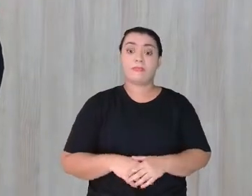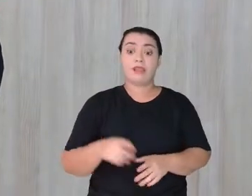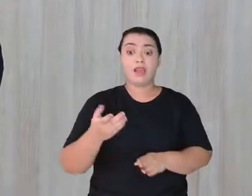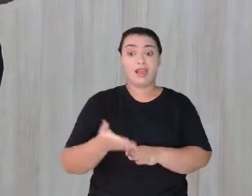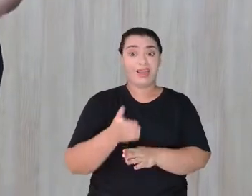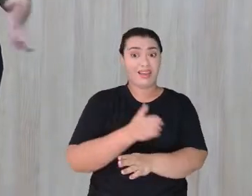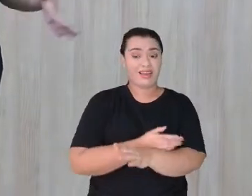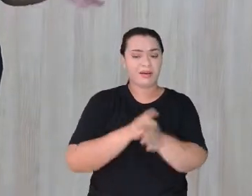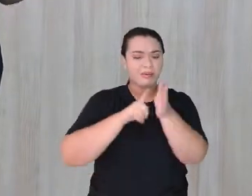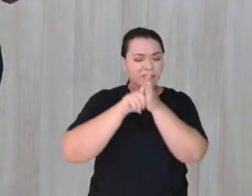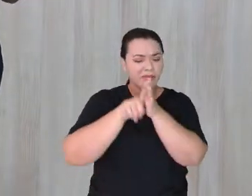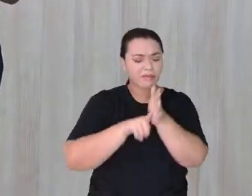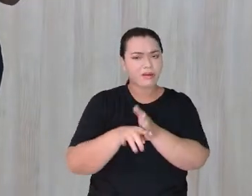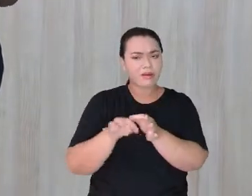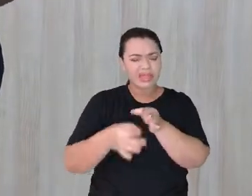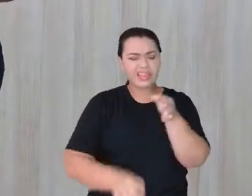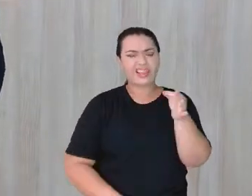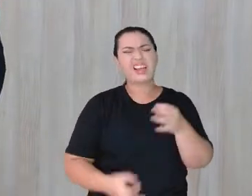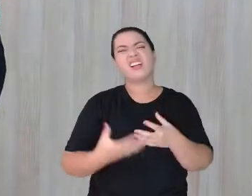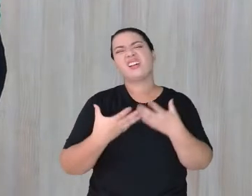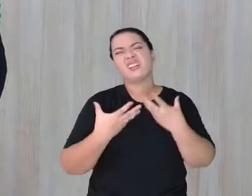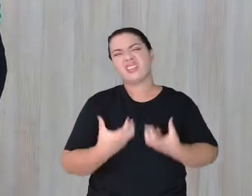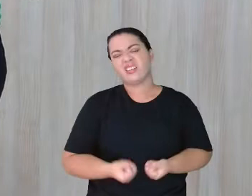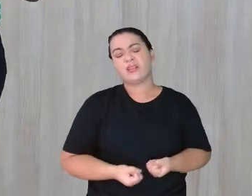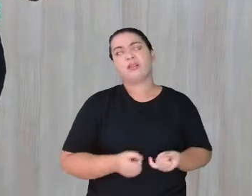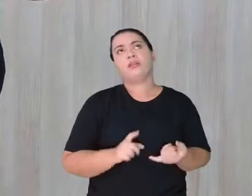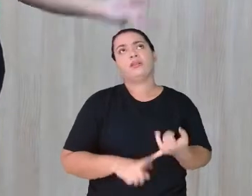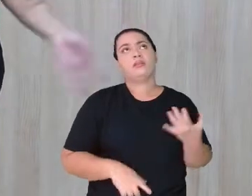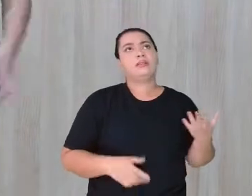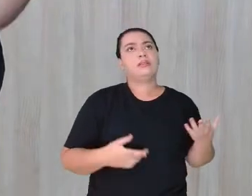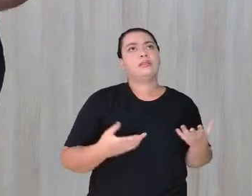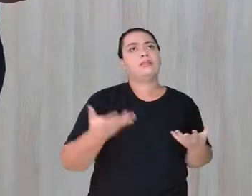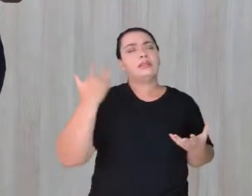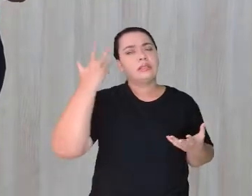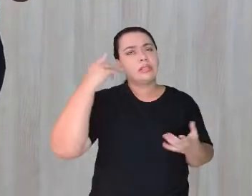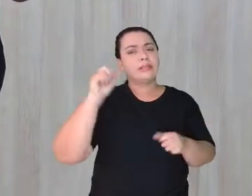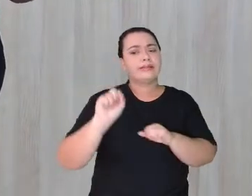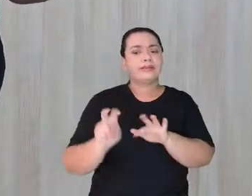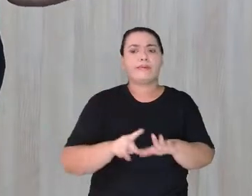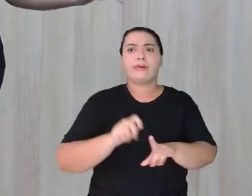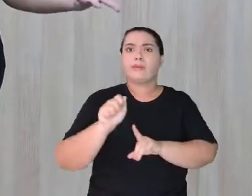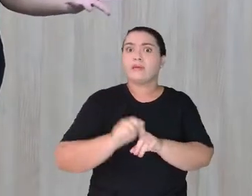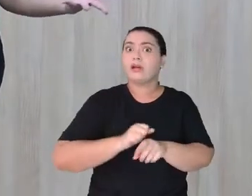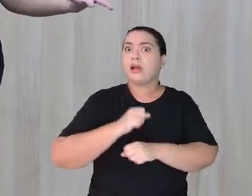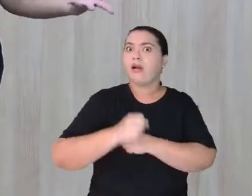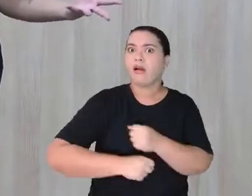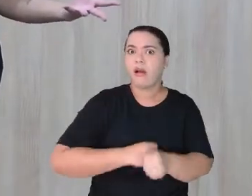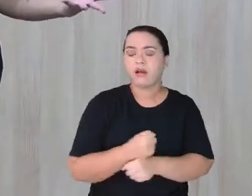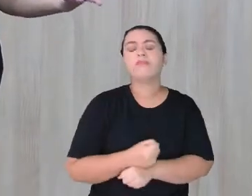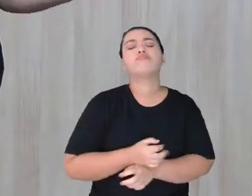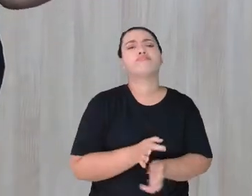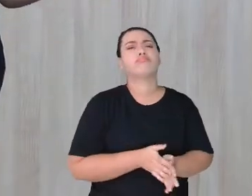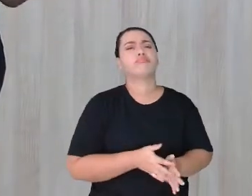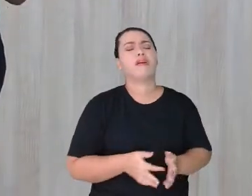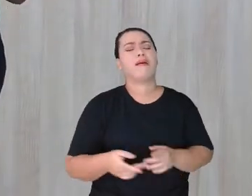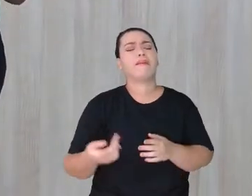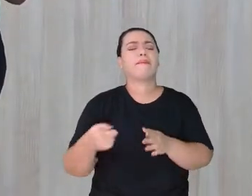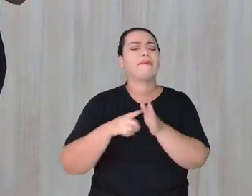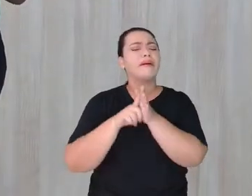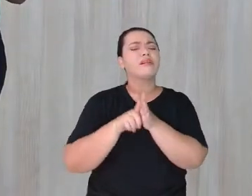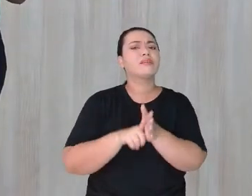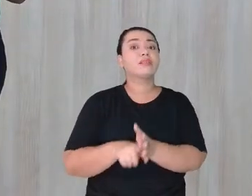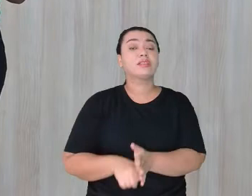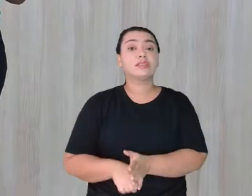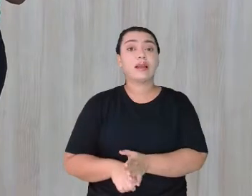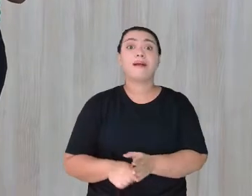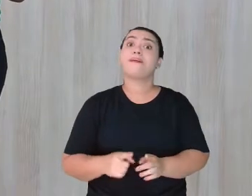prévia extensa, às vezes exaustiva, que pode durar dias, semanas, meses, anos até, mas